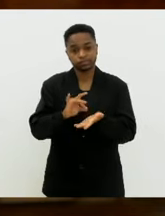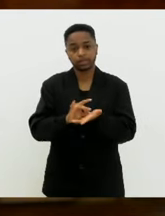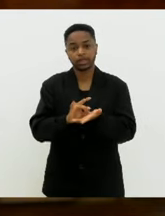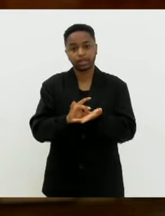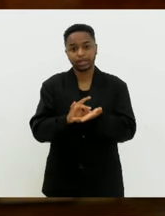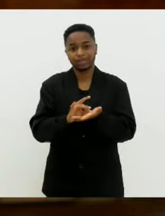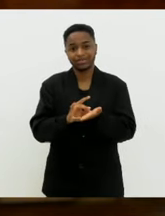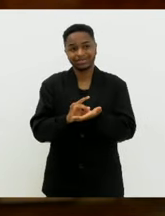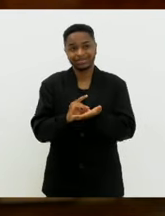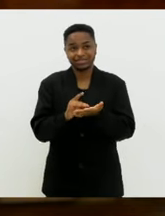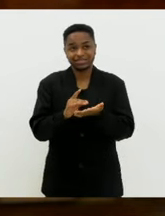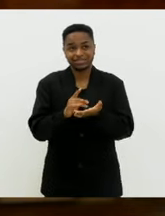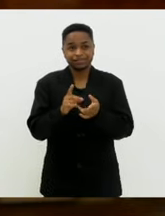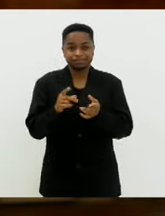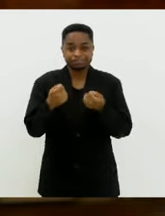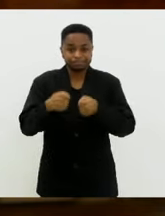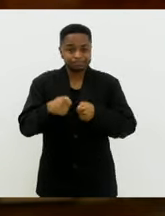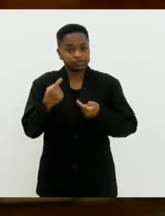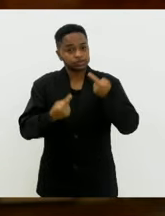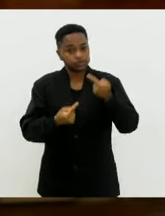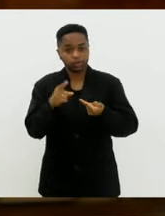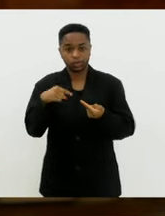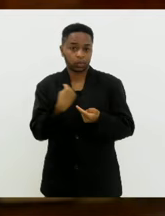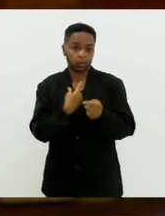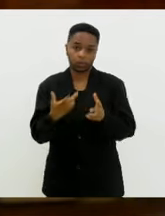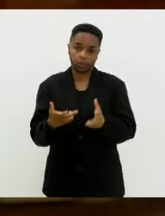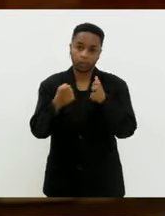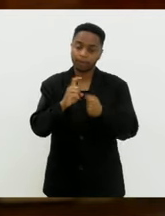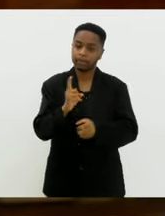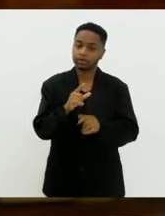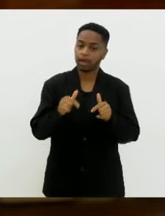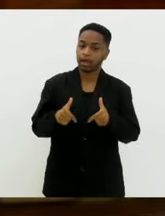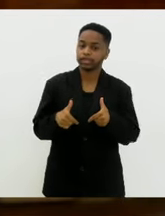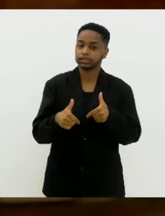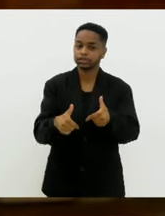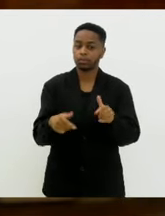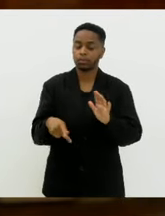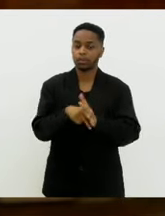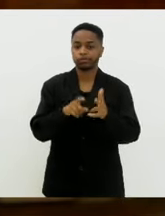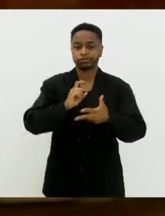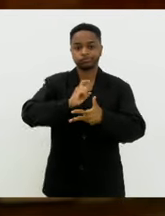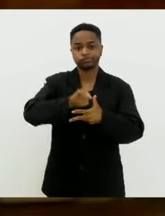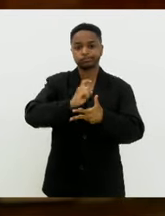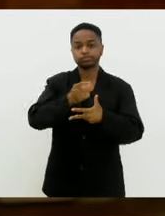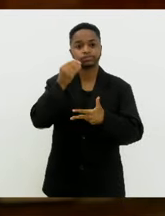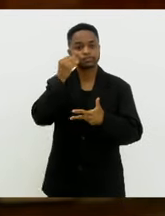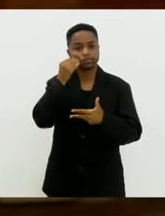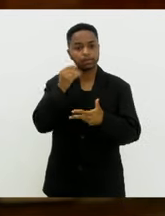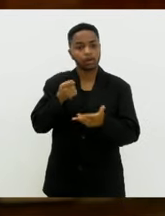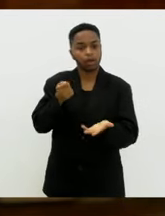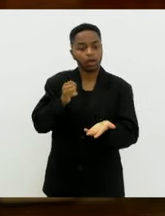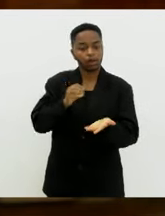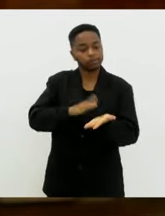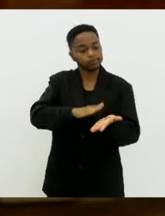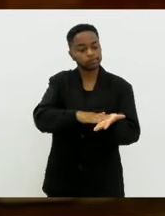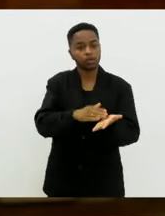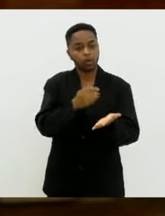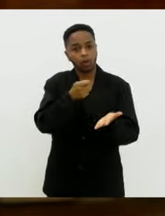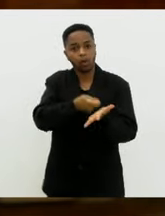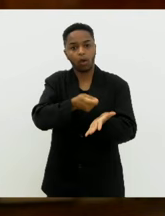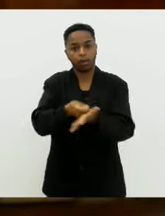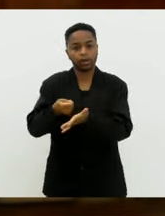vemos muitas ações do Poder Executivo para que cobre de maneira mais eficaz